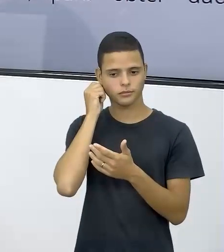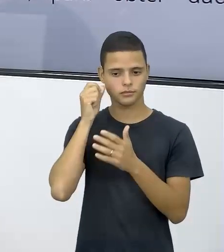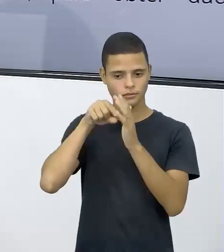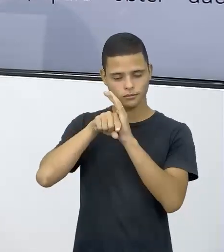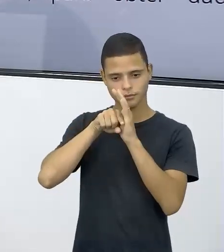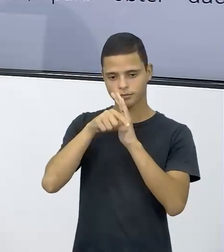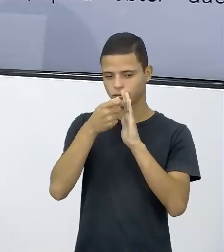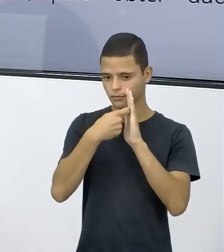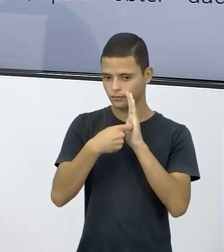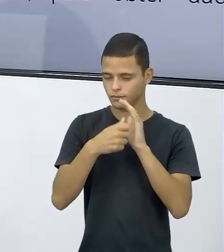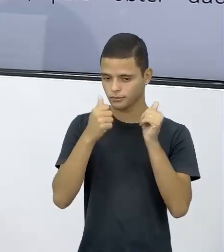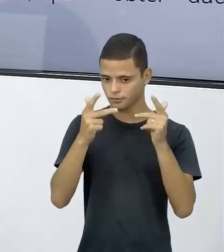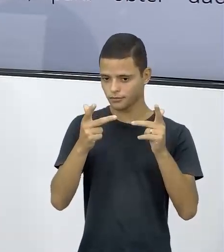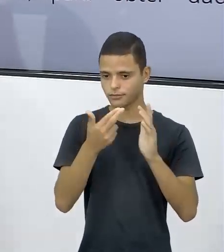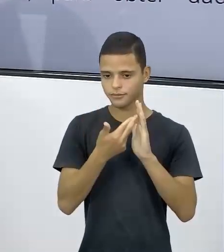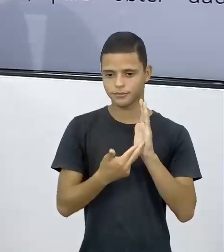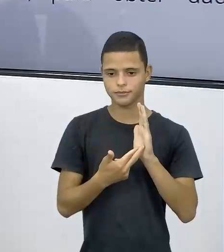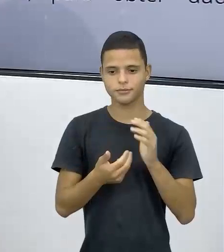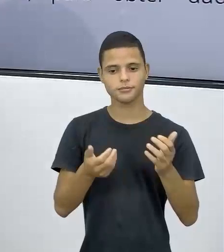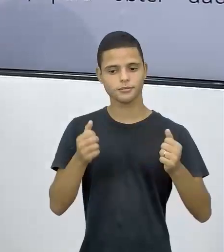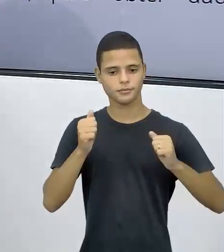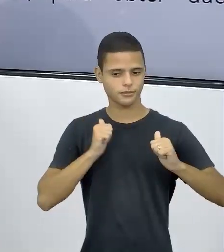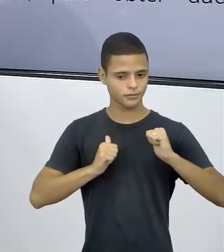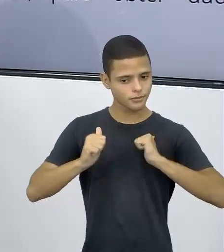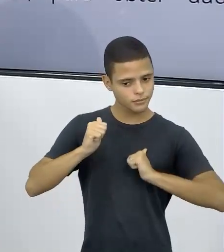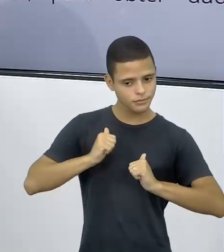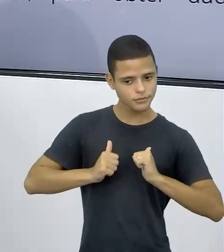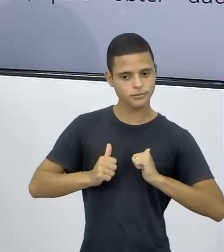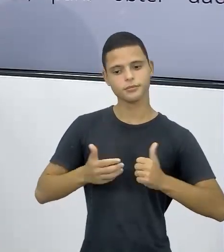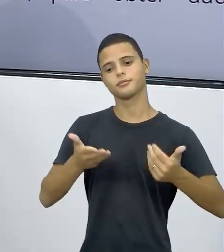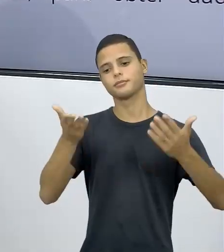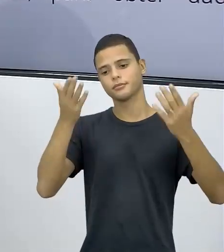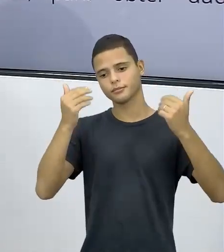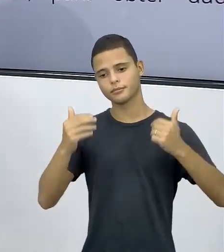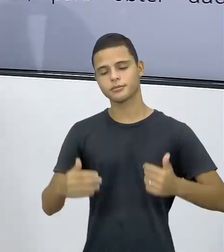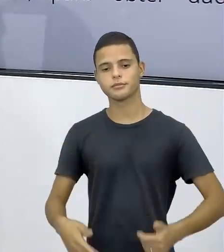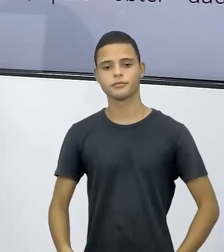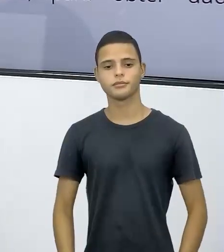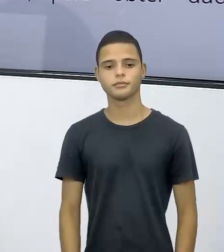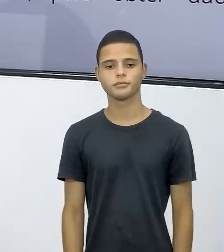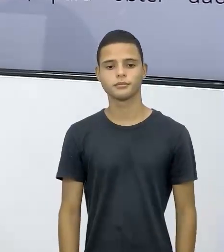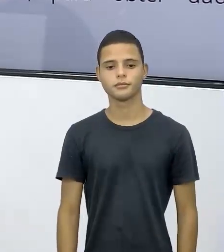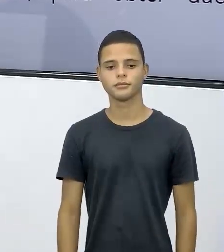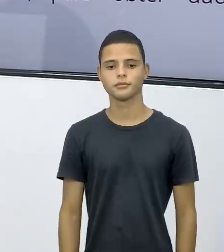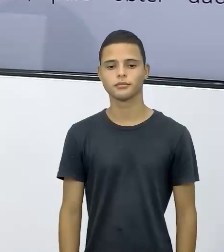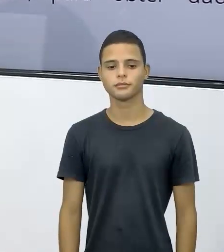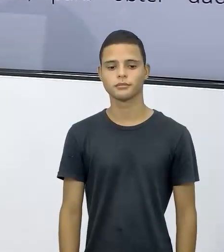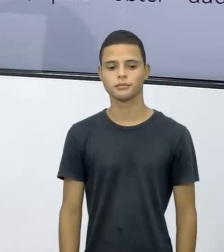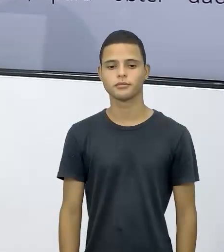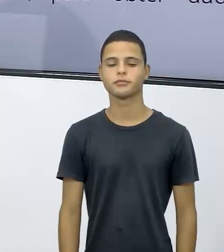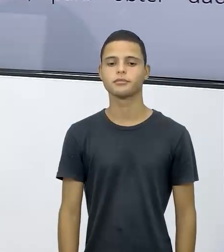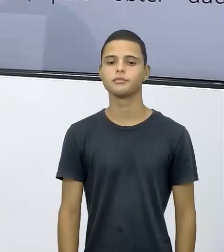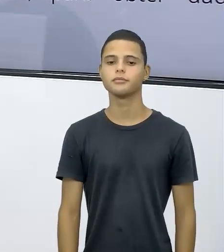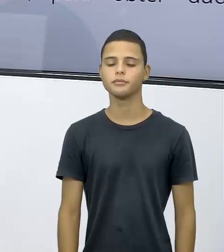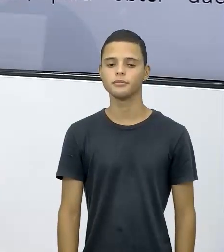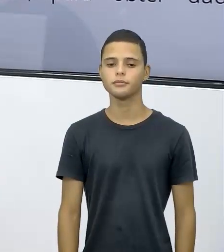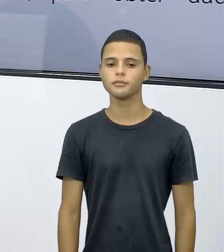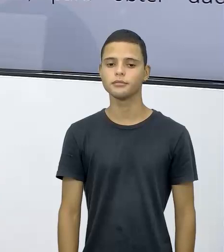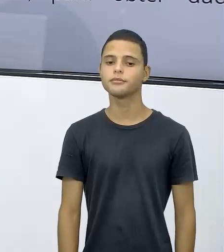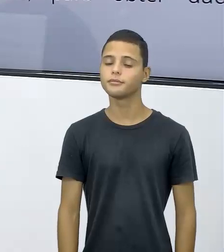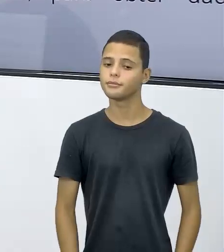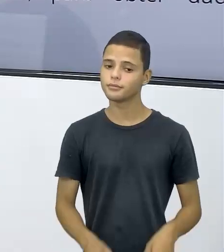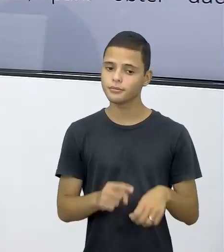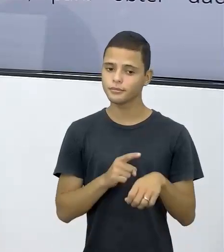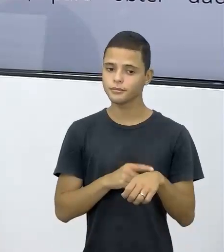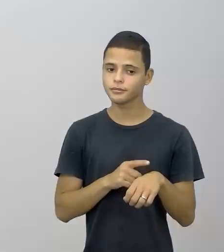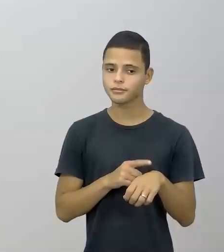que precisamos. Beleza? Preparado, Mauro? Preparado. Cadê o nosso cronômetro? Nosso cronômetro está Vamos com pegar a nossa o cronômetro. produtora. Veja que o